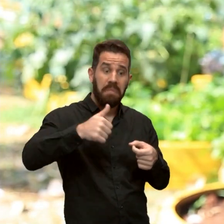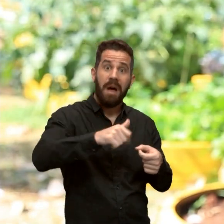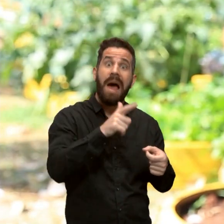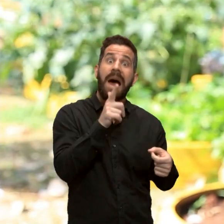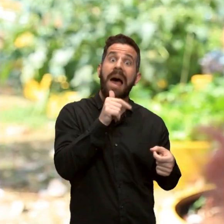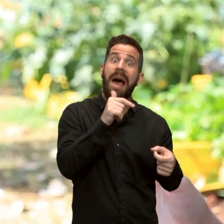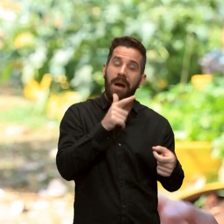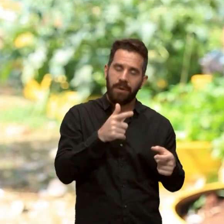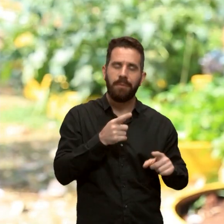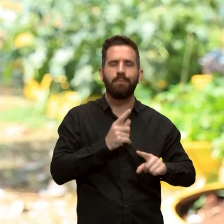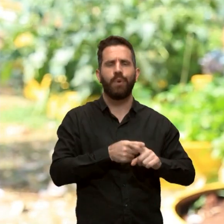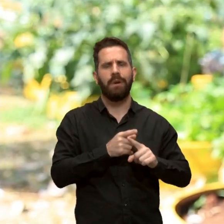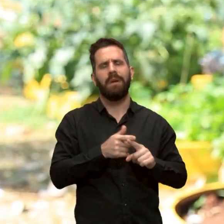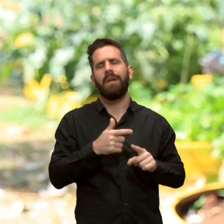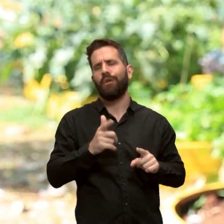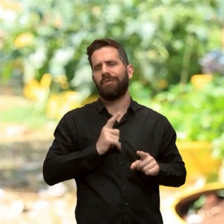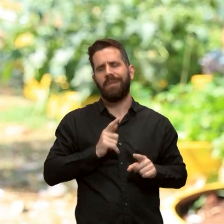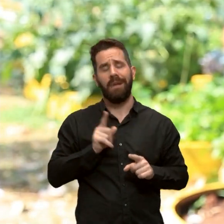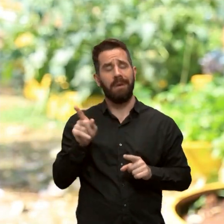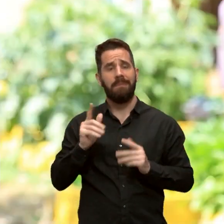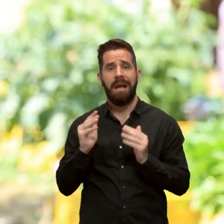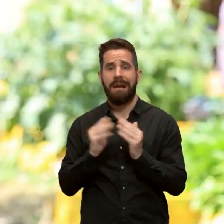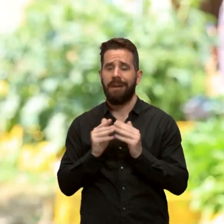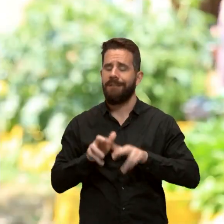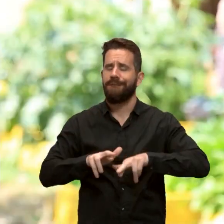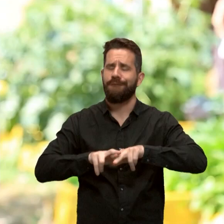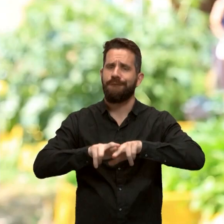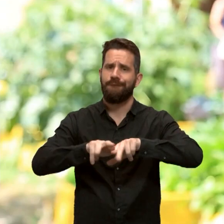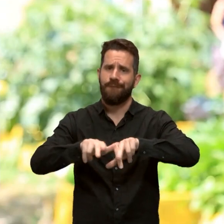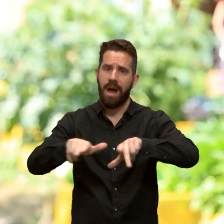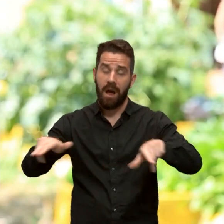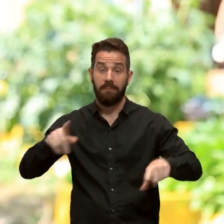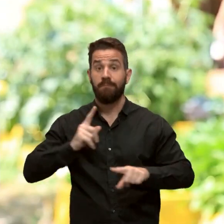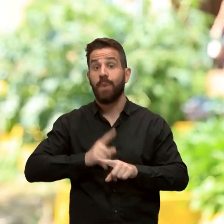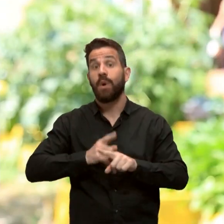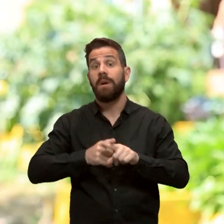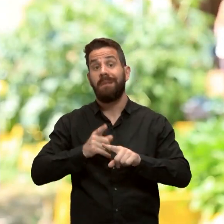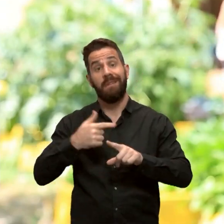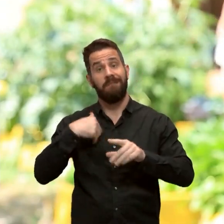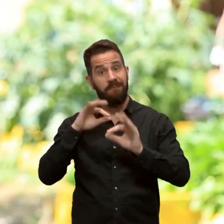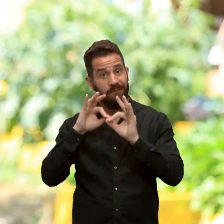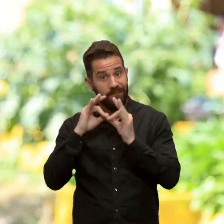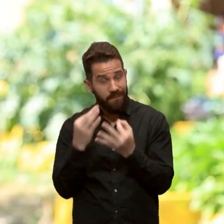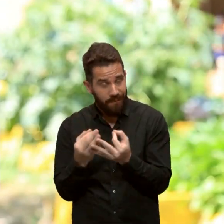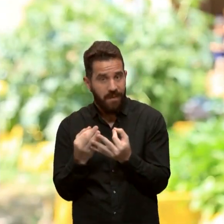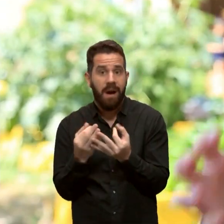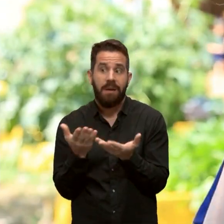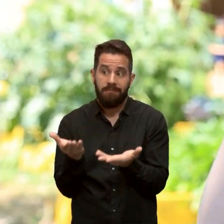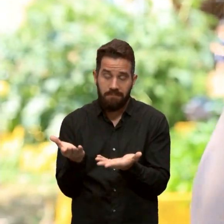eu tenho várias plantas lá em casa. Porque na minha família,